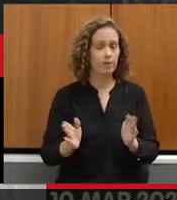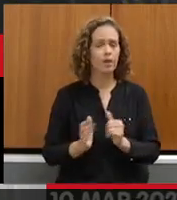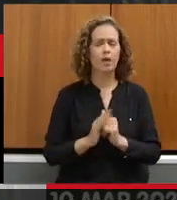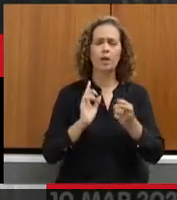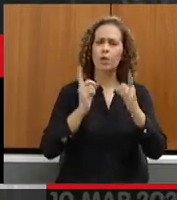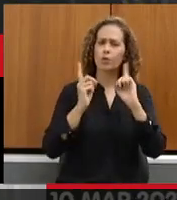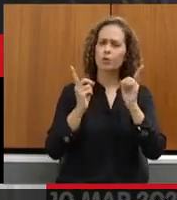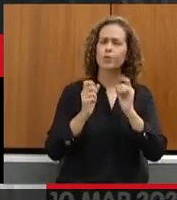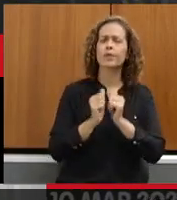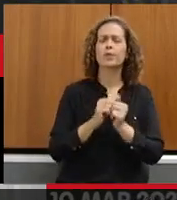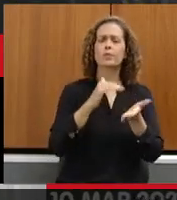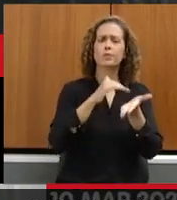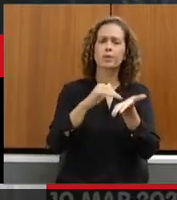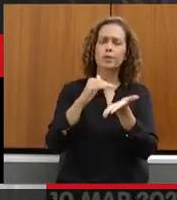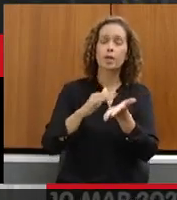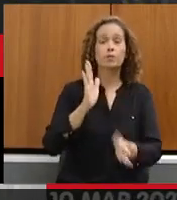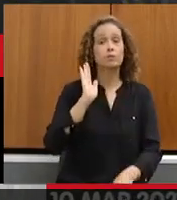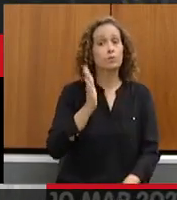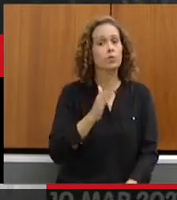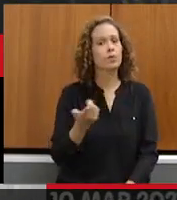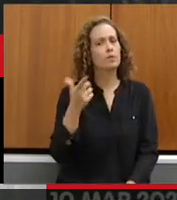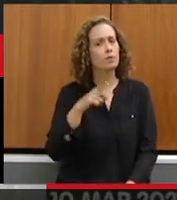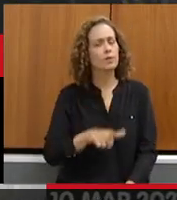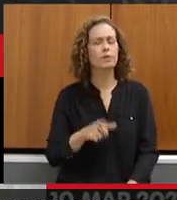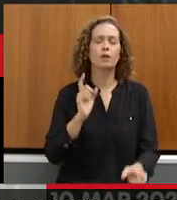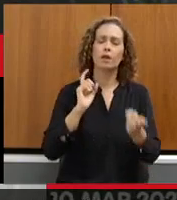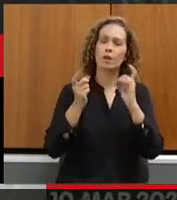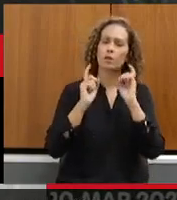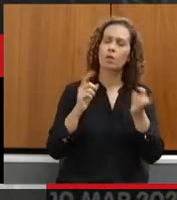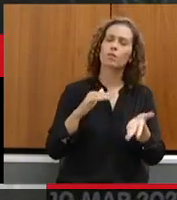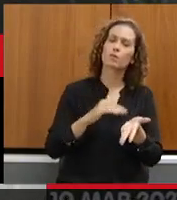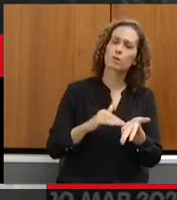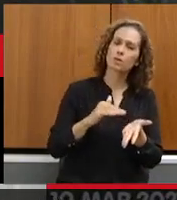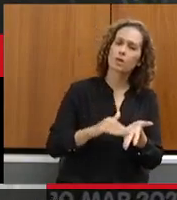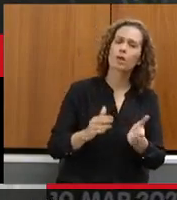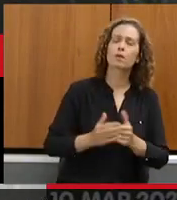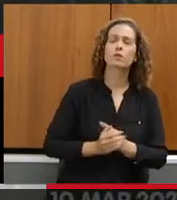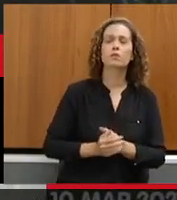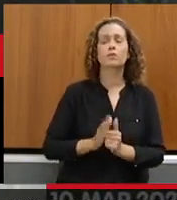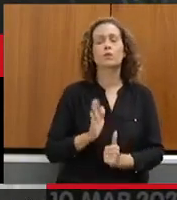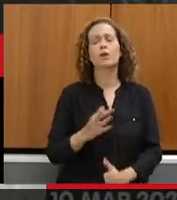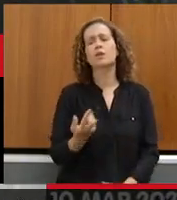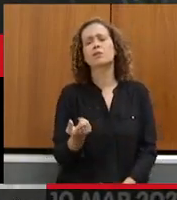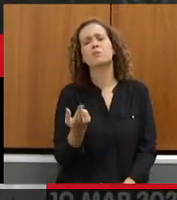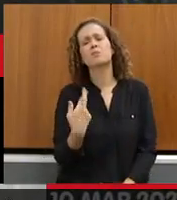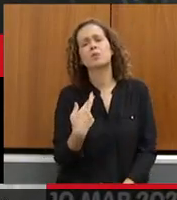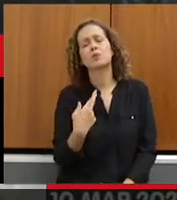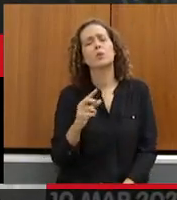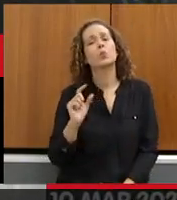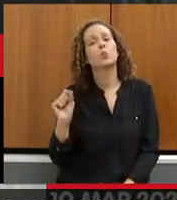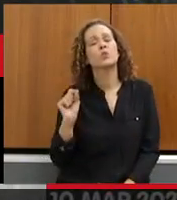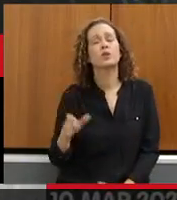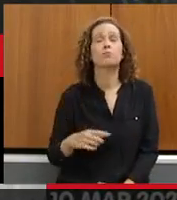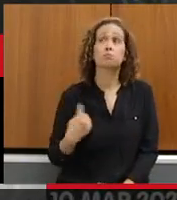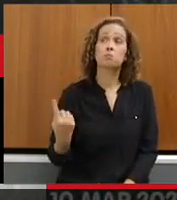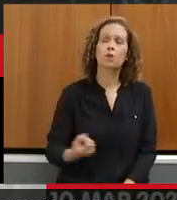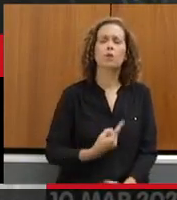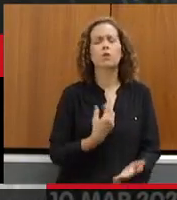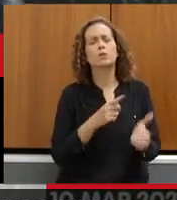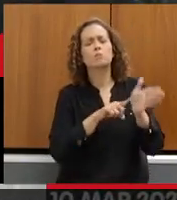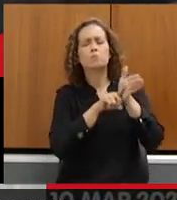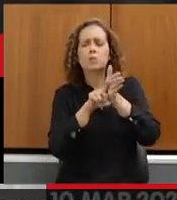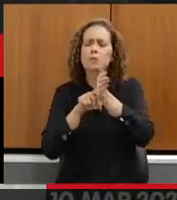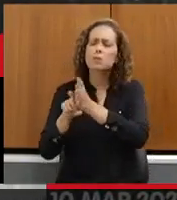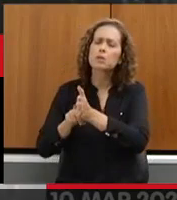reúne com secretário já fui novamente em reunião com o secretário EA resposta que eu tive é o seguinte nós estamos estudando